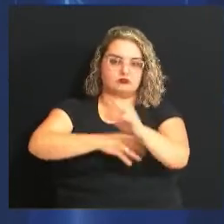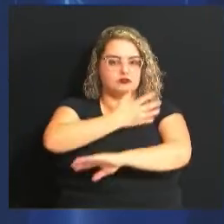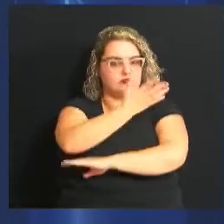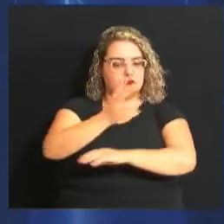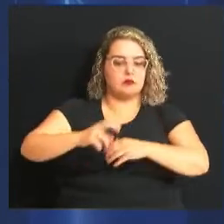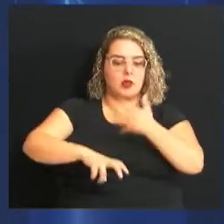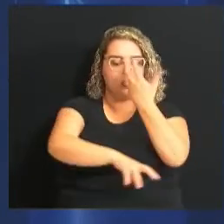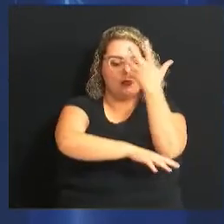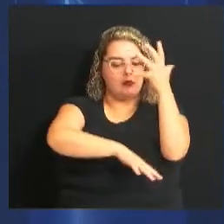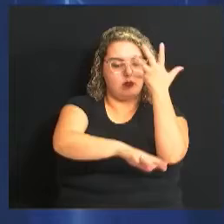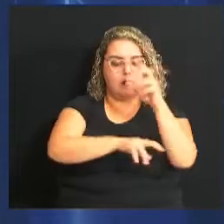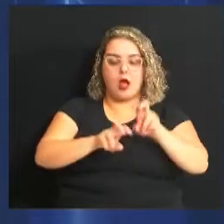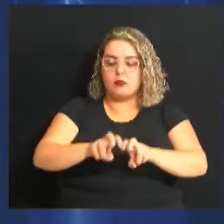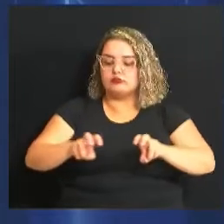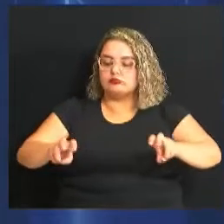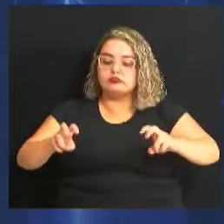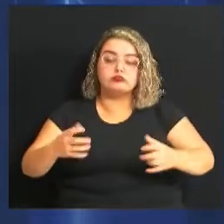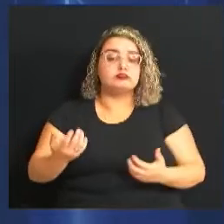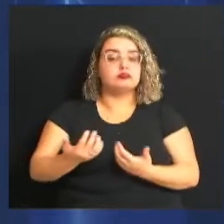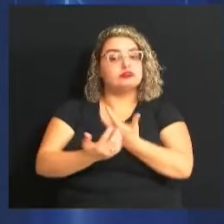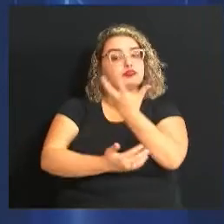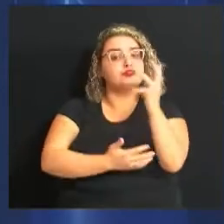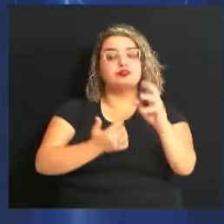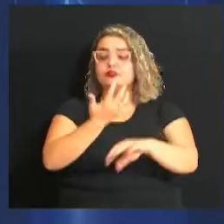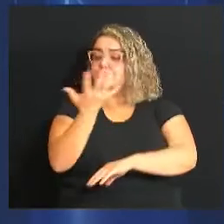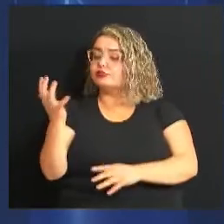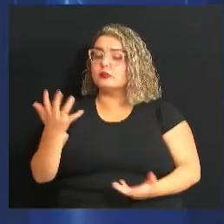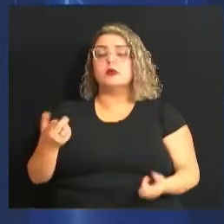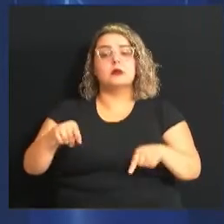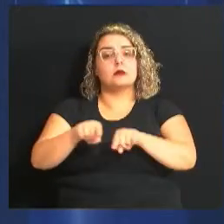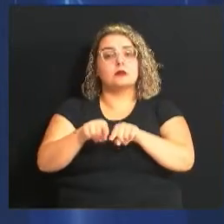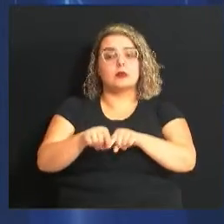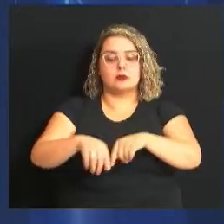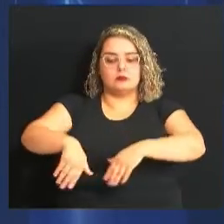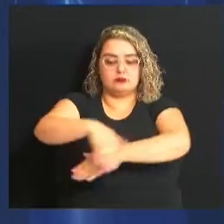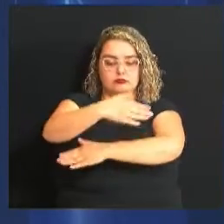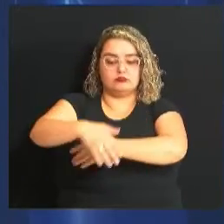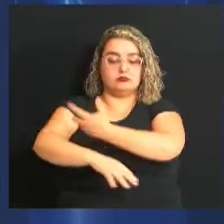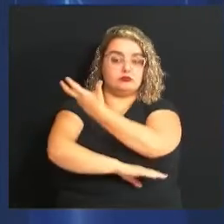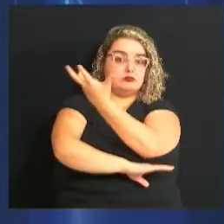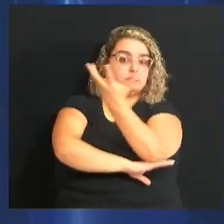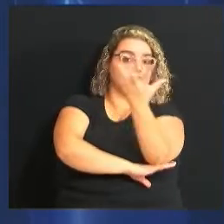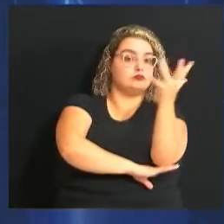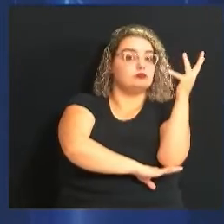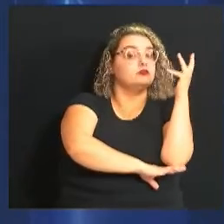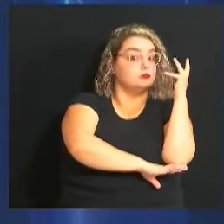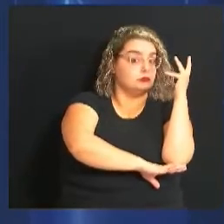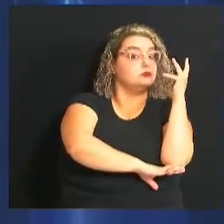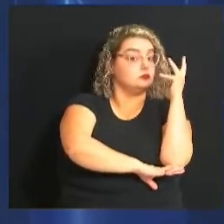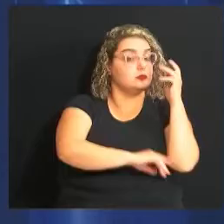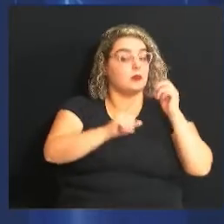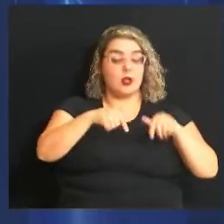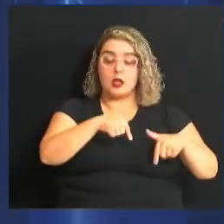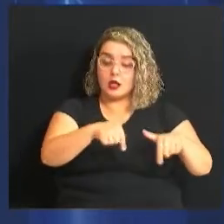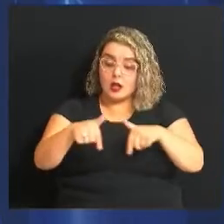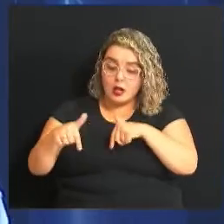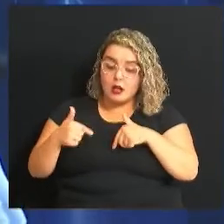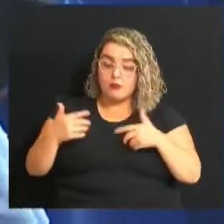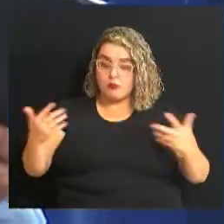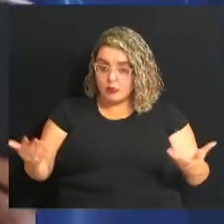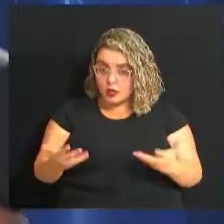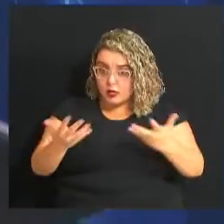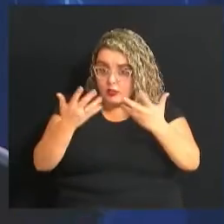jardins, e também tem a arborização das ruas, as vias públicas. Esse trabalho contribui muito não só